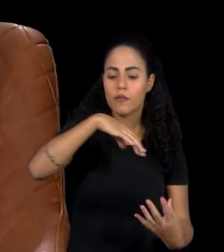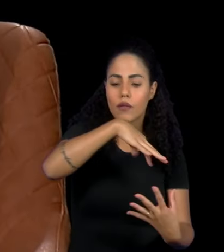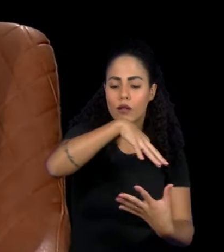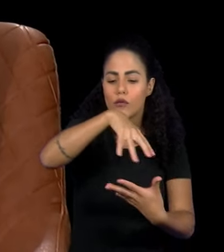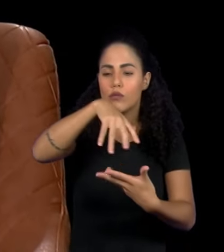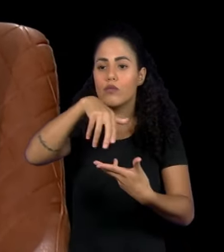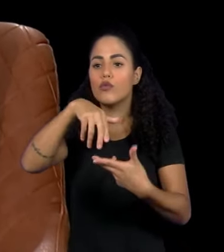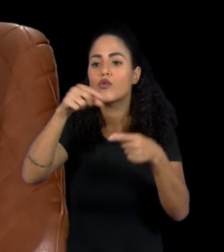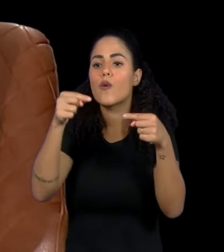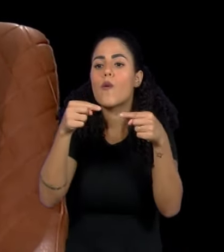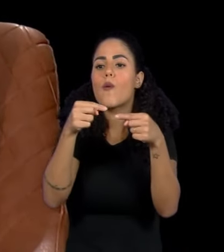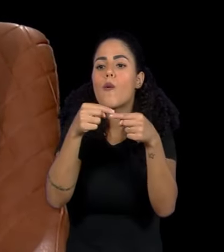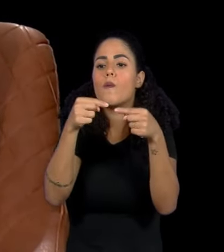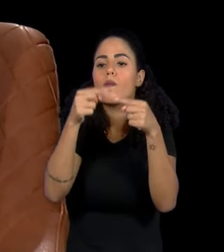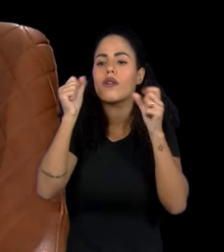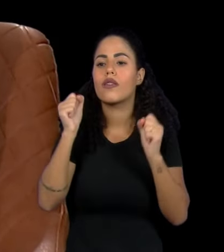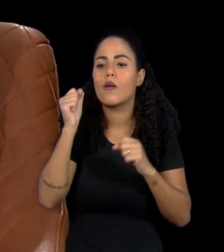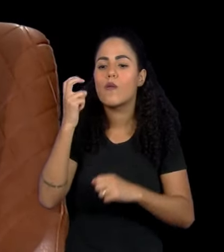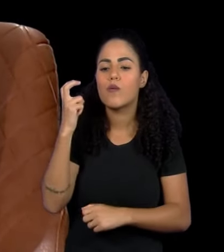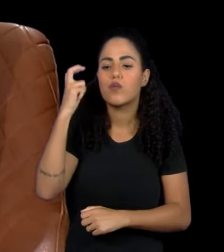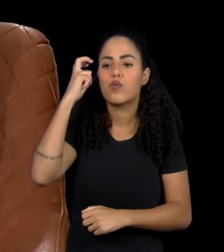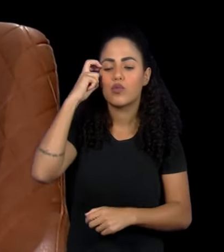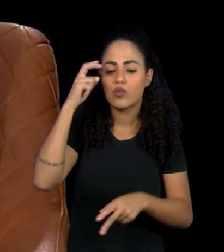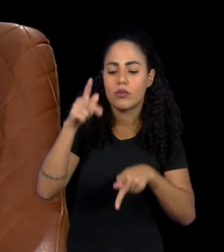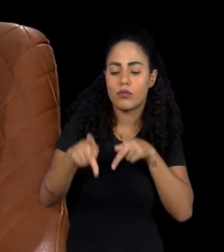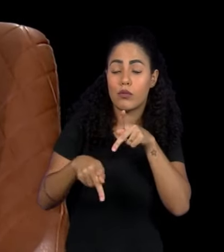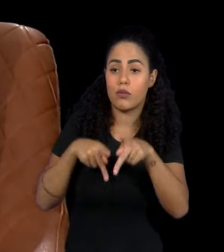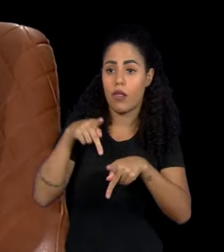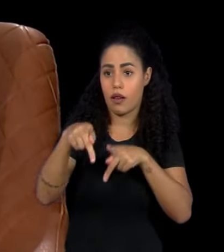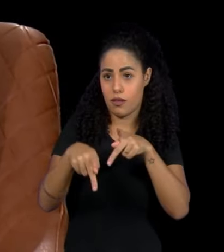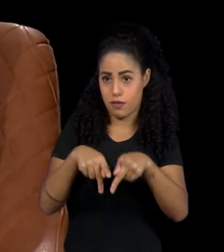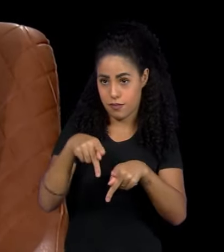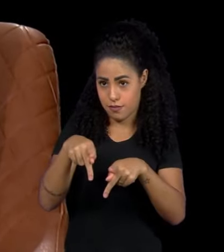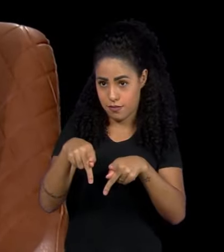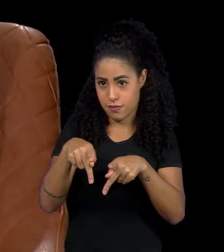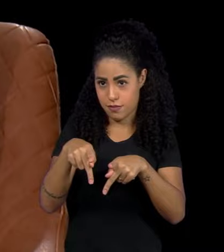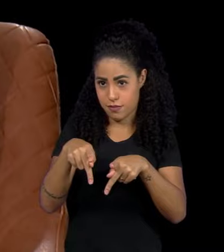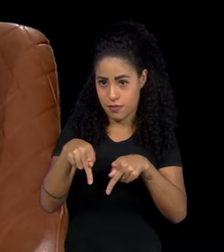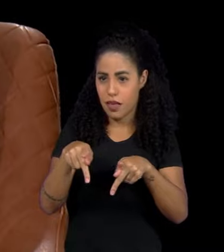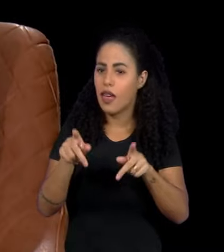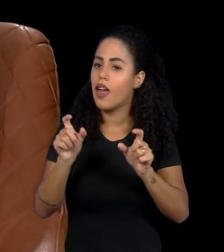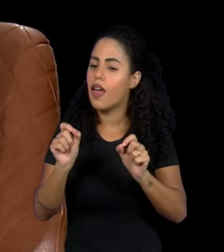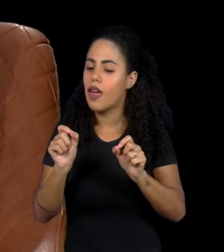cultura popular faz parte de uma cultura